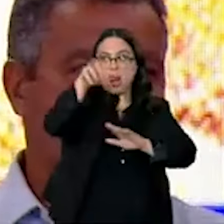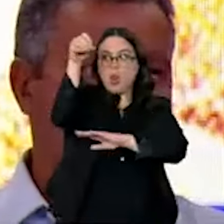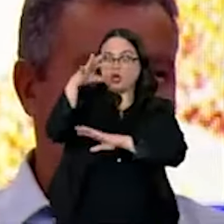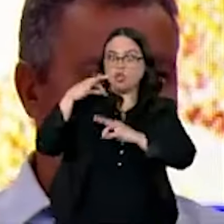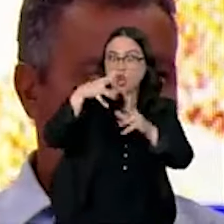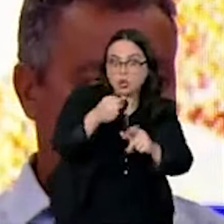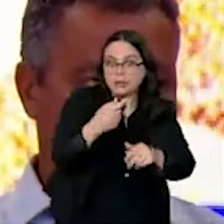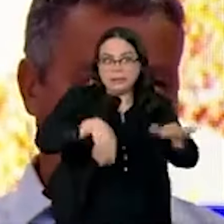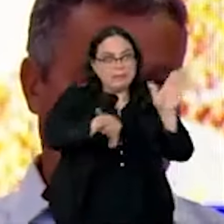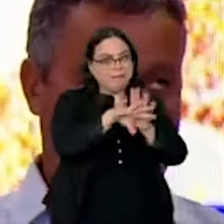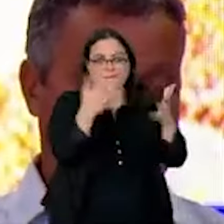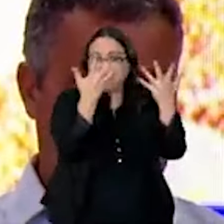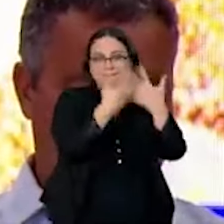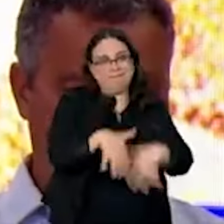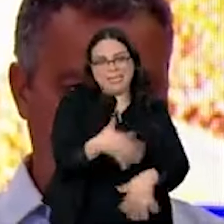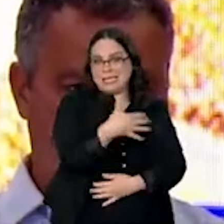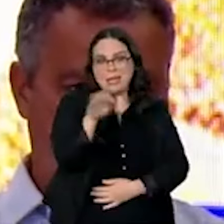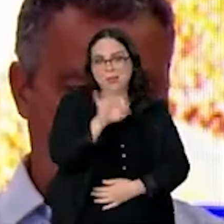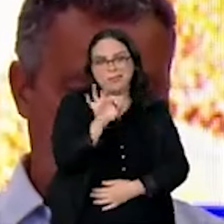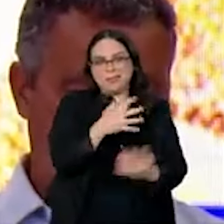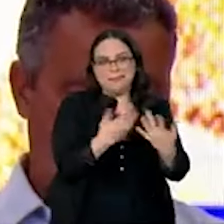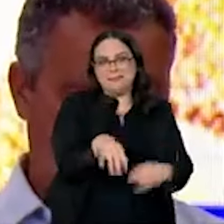não está funcionando 100%.